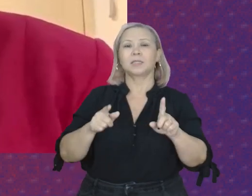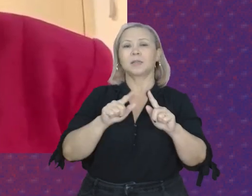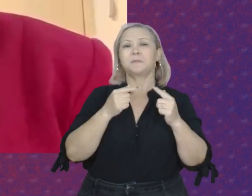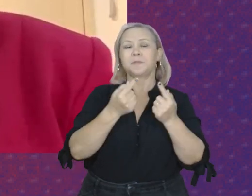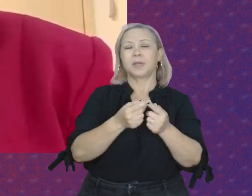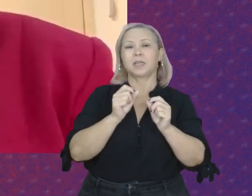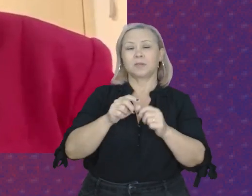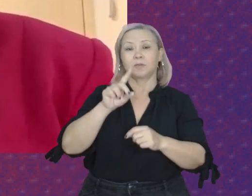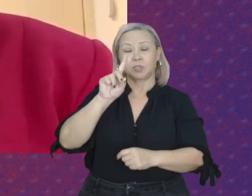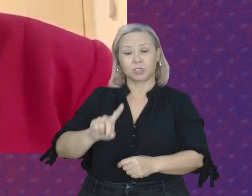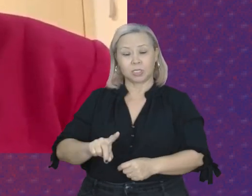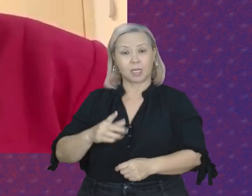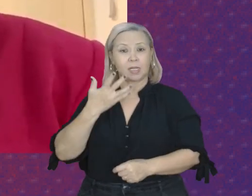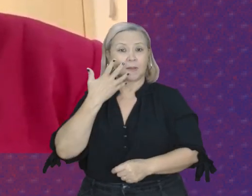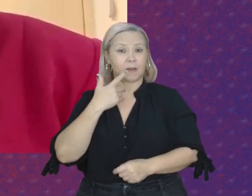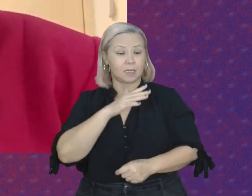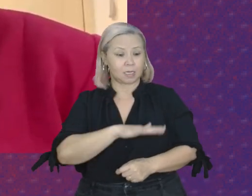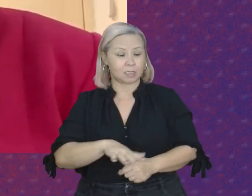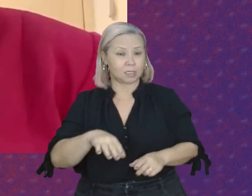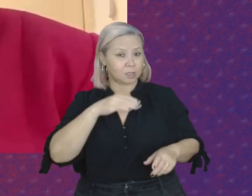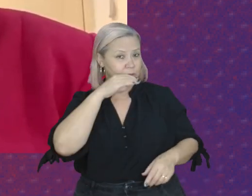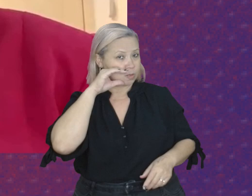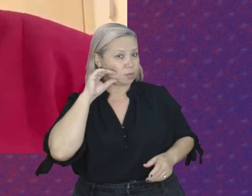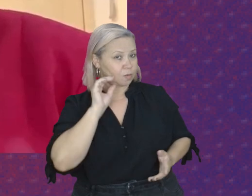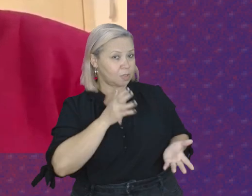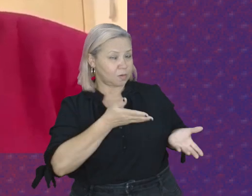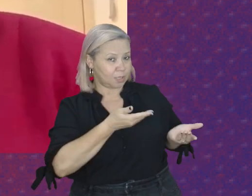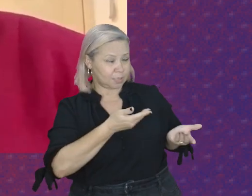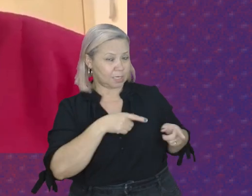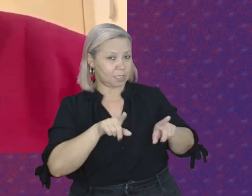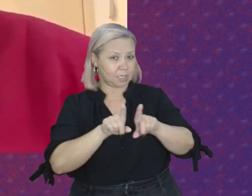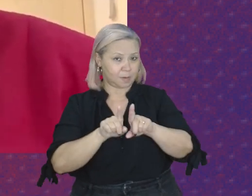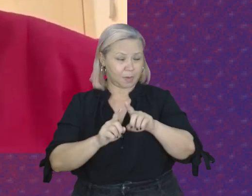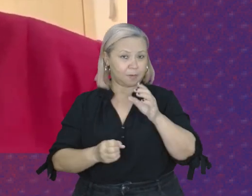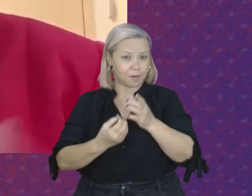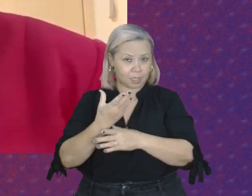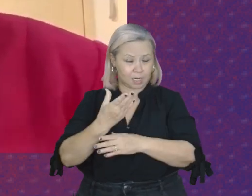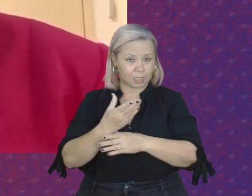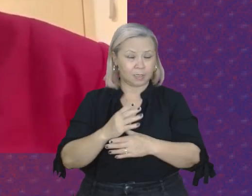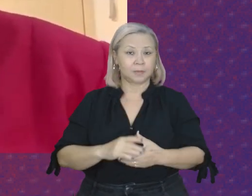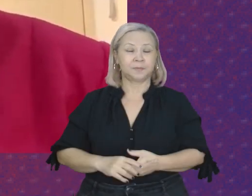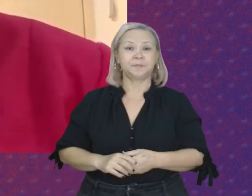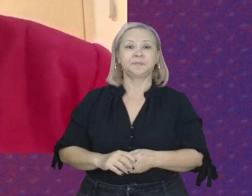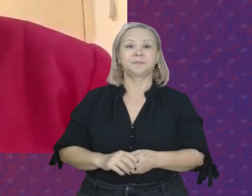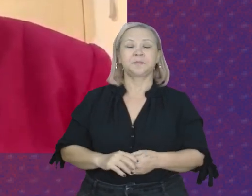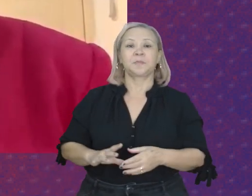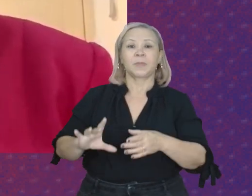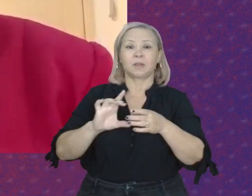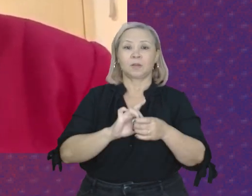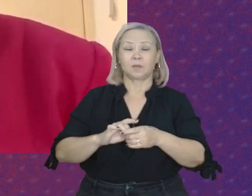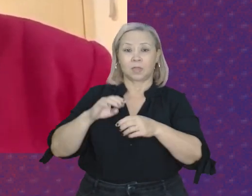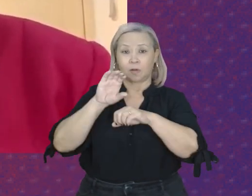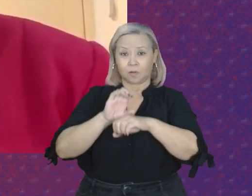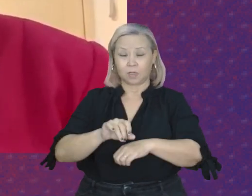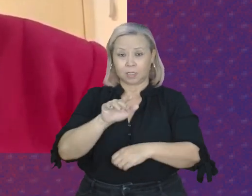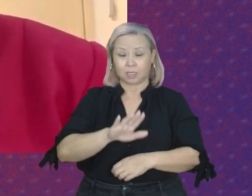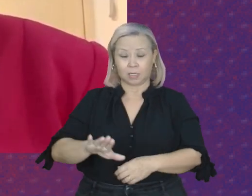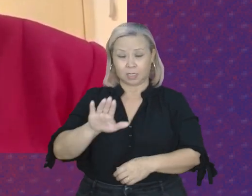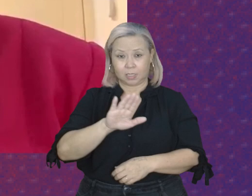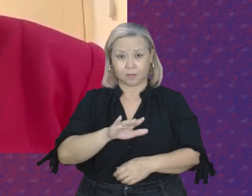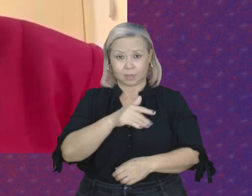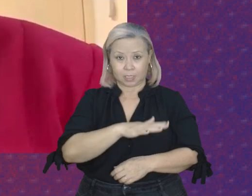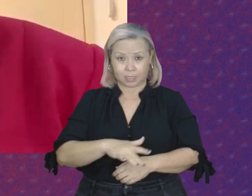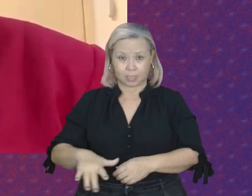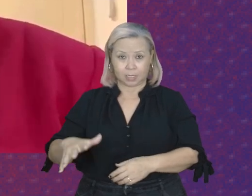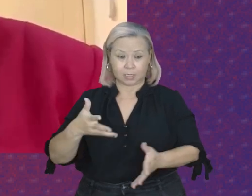da Criança e do Adolescente, e vinculado ao CONANDA, né, que era o Conselho da Criança e do Adolescente, e foram